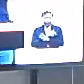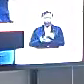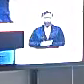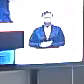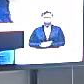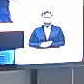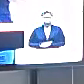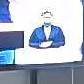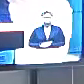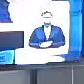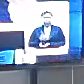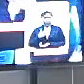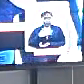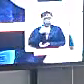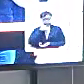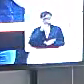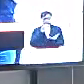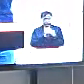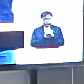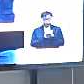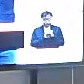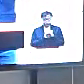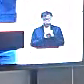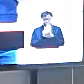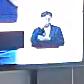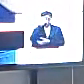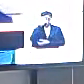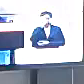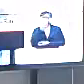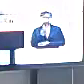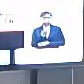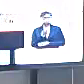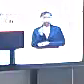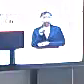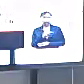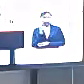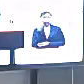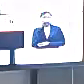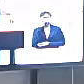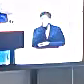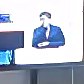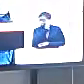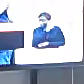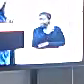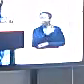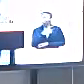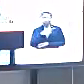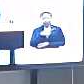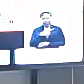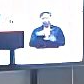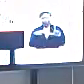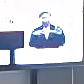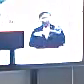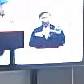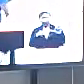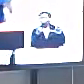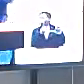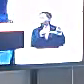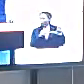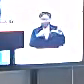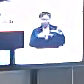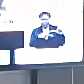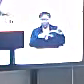tenho uma esposa com deficiência intelectual a dificuldade dela é de ter o passe livre por